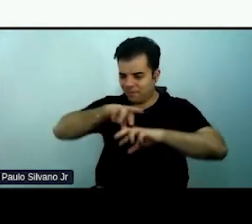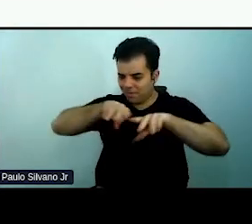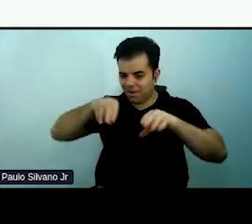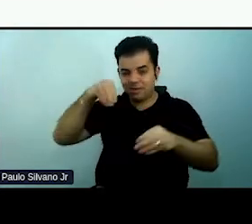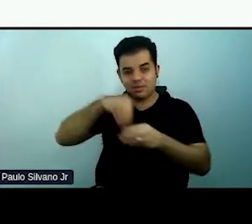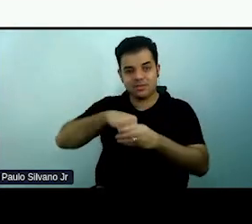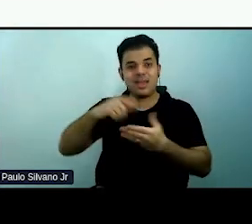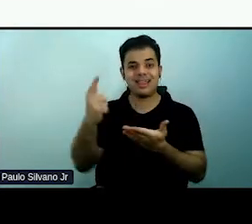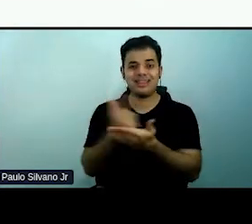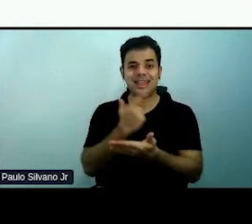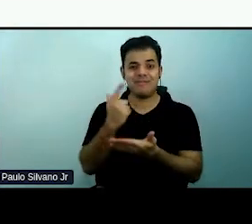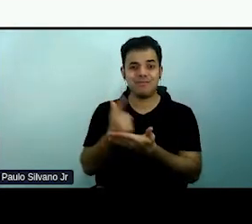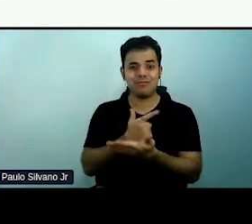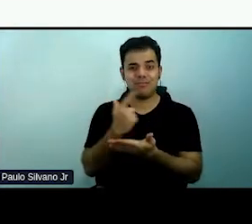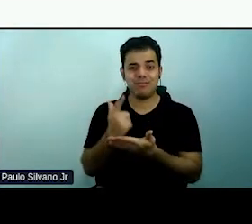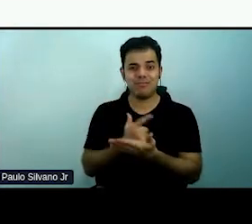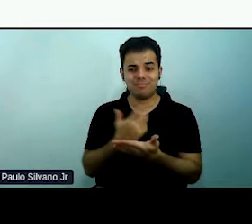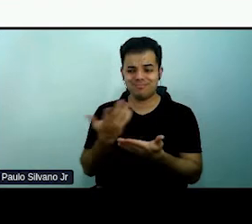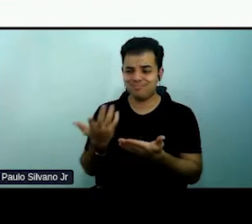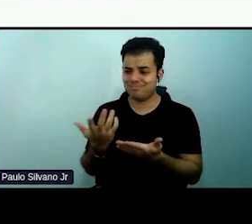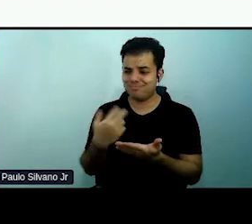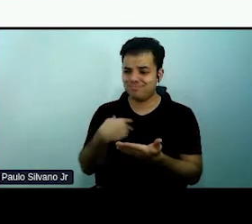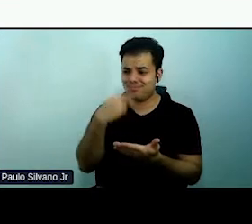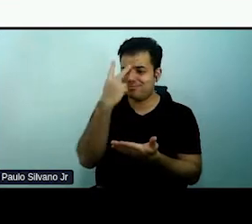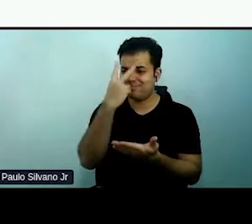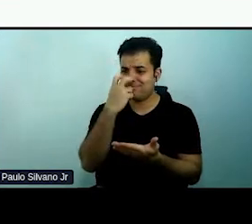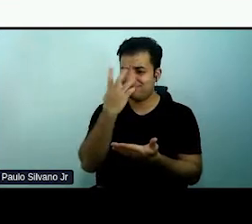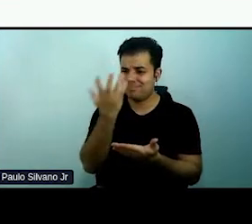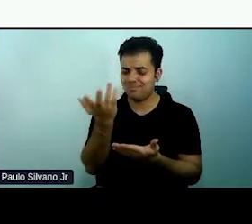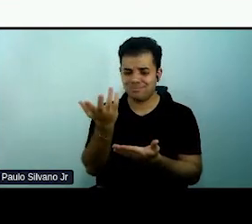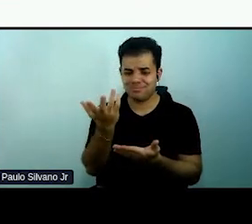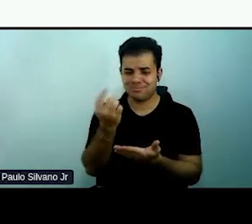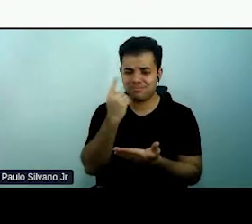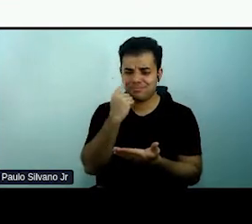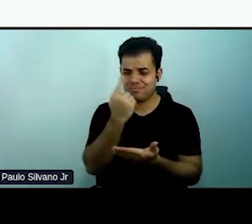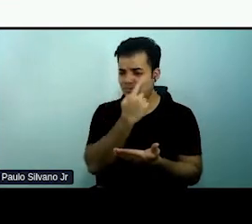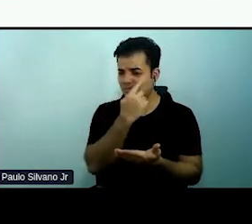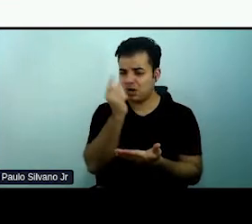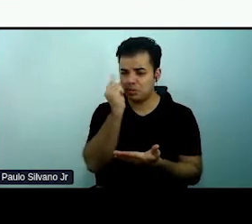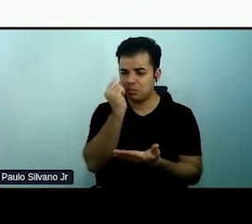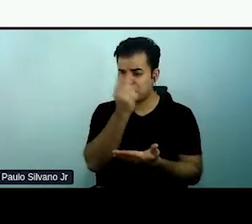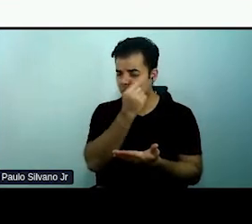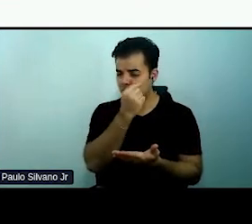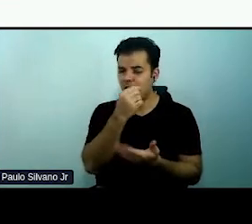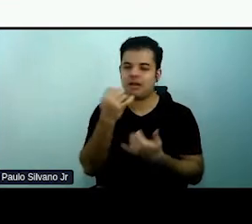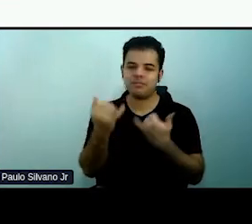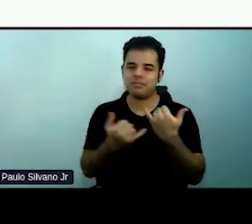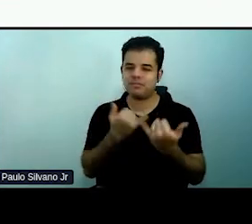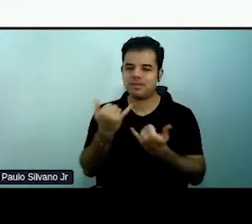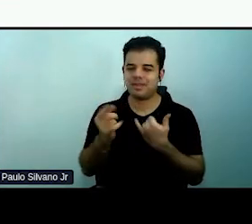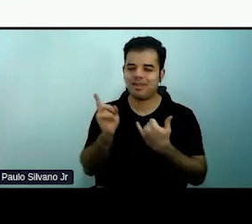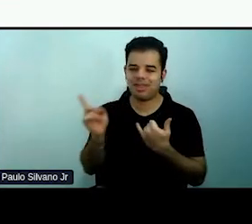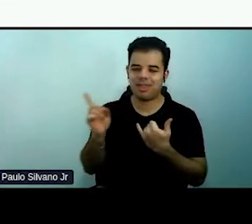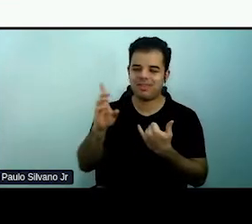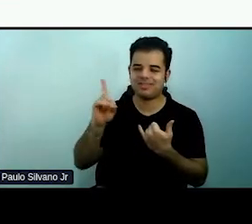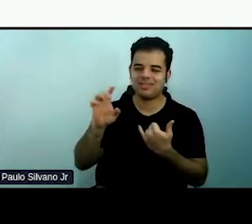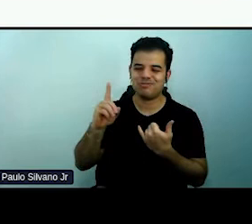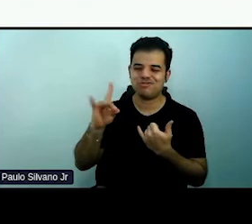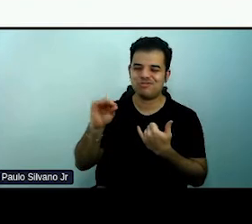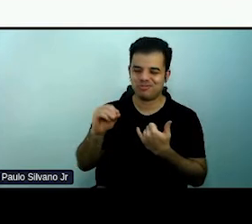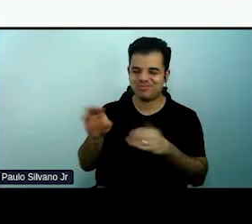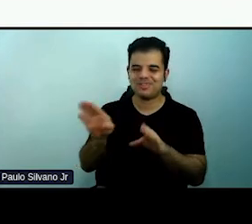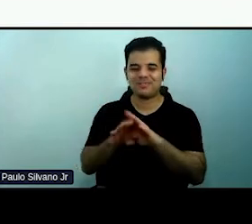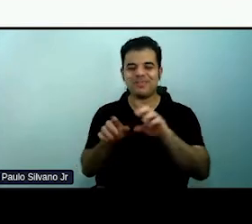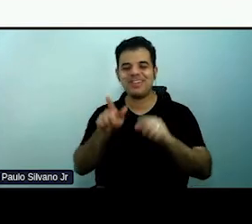um livro físico, uma gafe, pensando numa pessoa com deficiência visual. E aí eu brinquei com o dedinho, na época o Guilherme, que era o